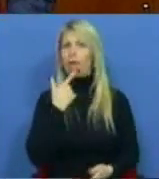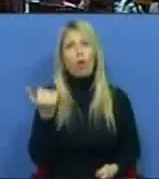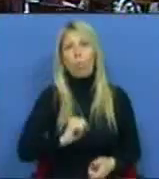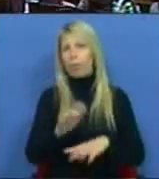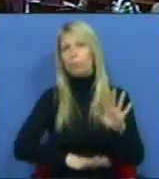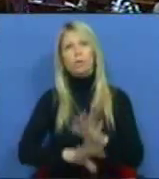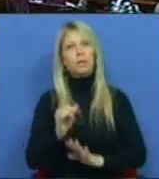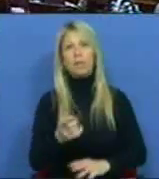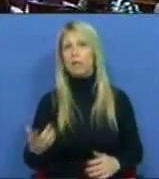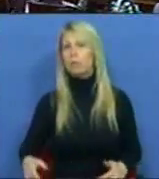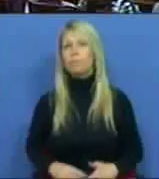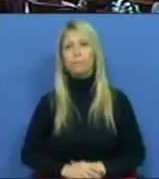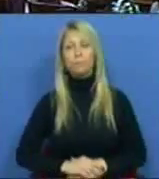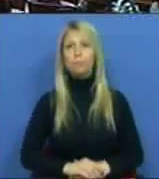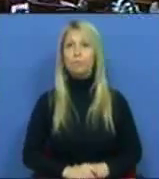isso.